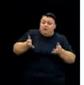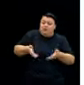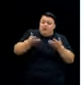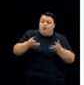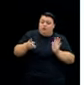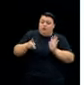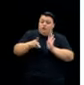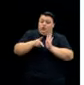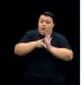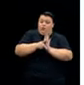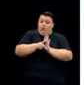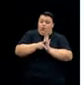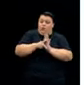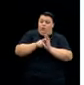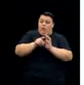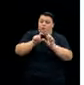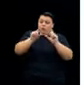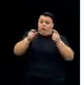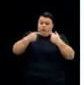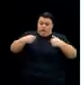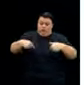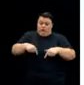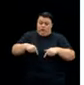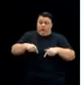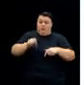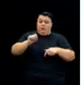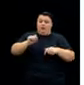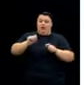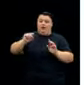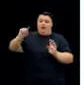sistema imune. Então, as vacinas elas vão estar